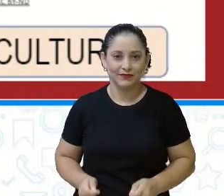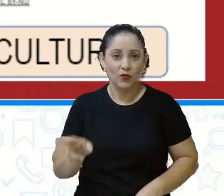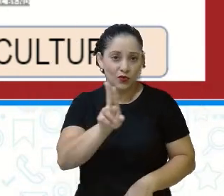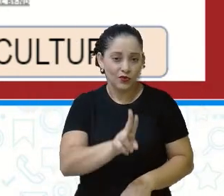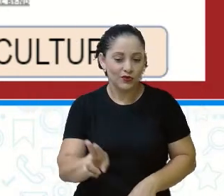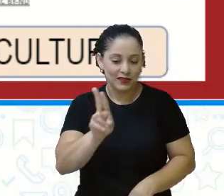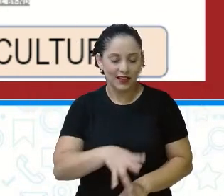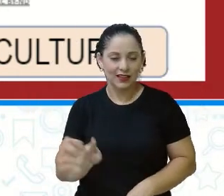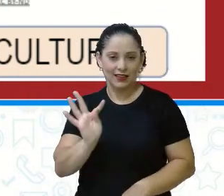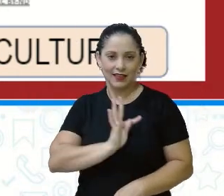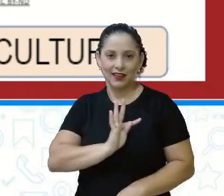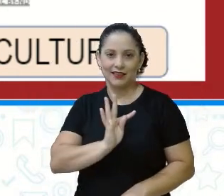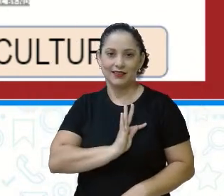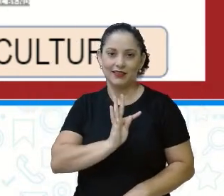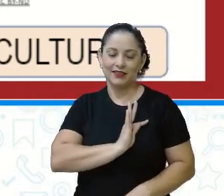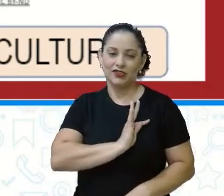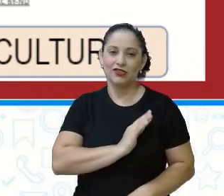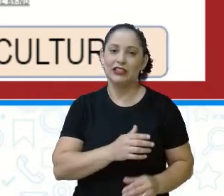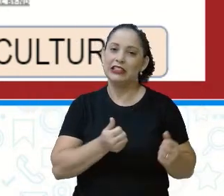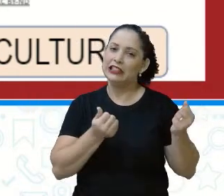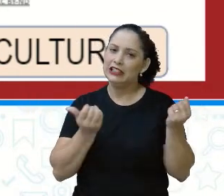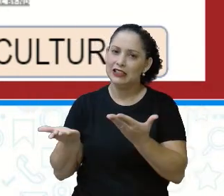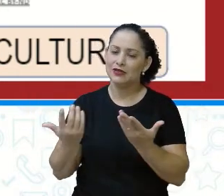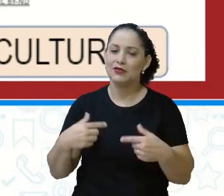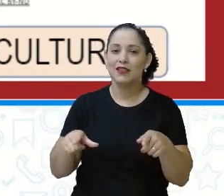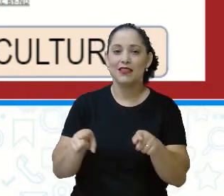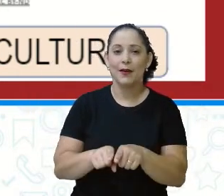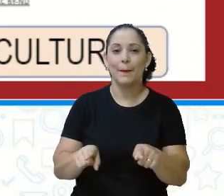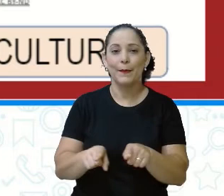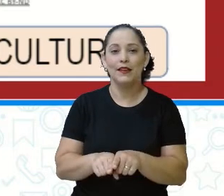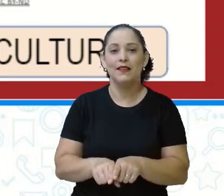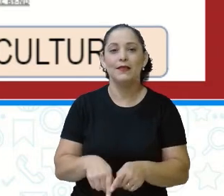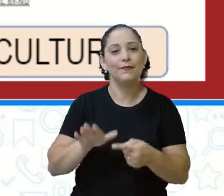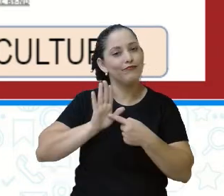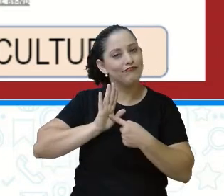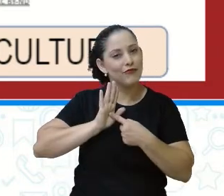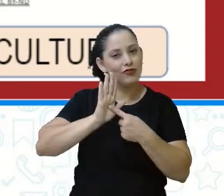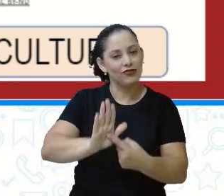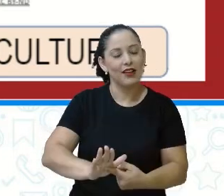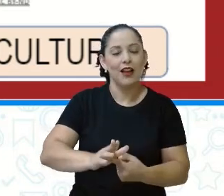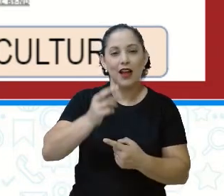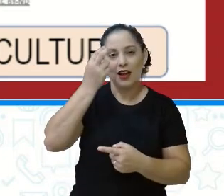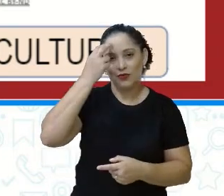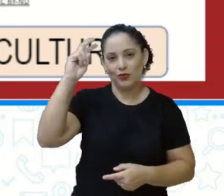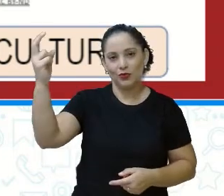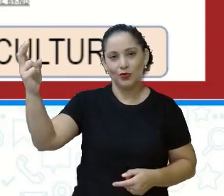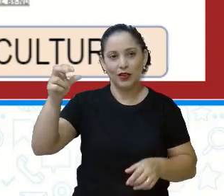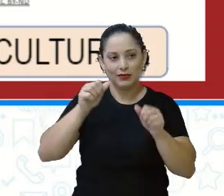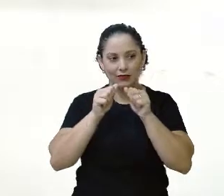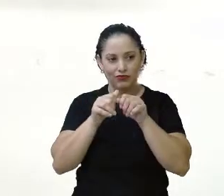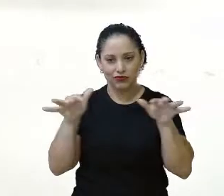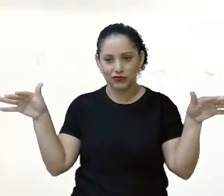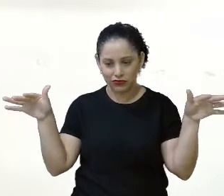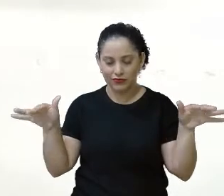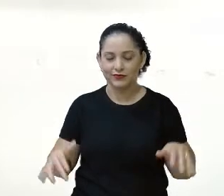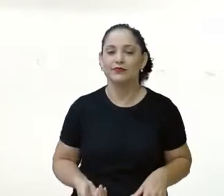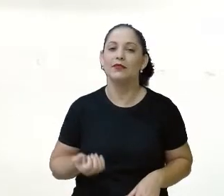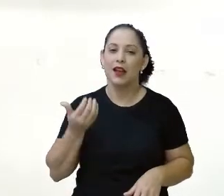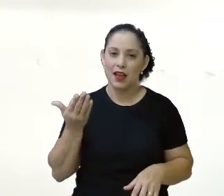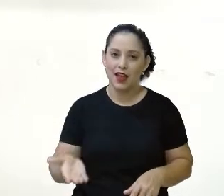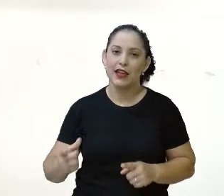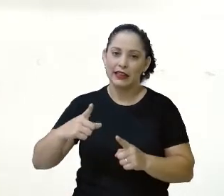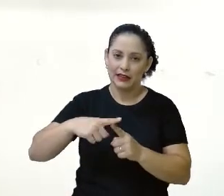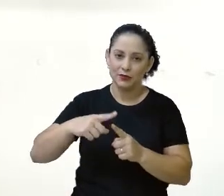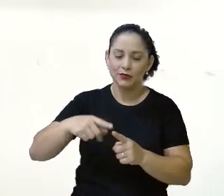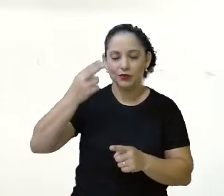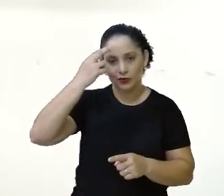arte. Então, isto também é uma forma de mostrar a nossa cultura. É uma das nossas manifestações